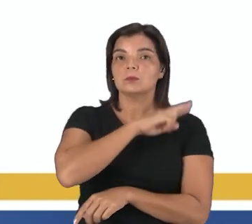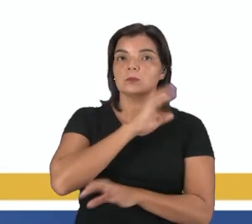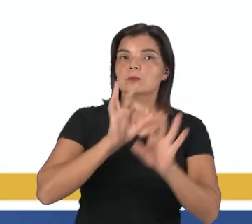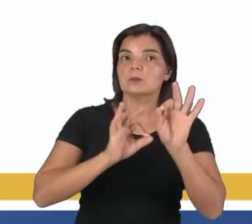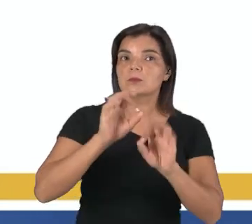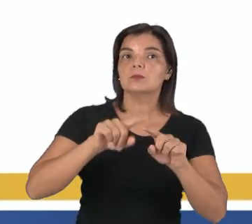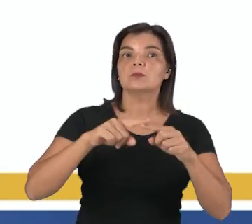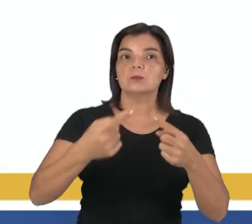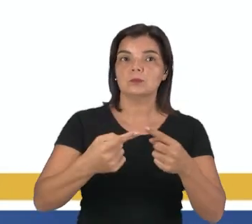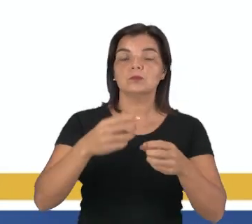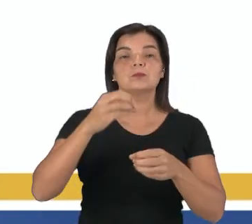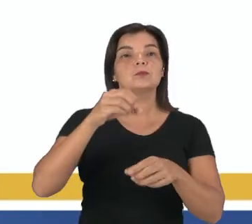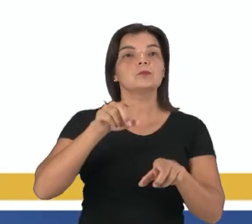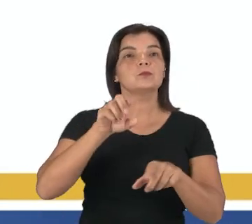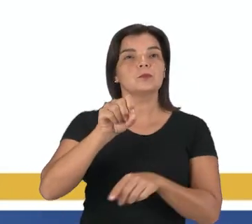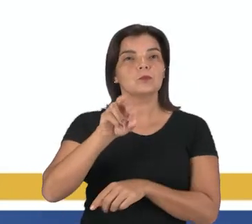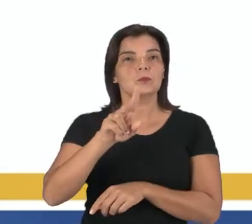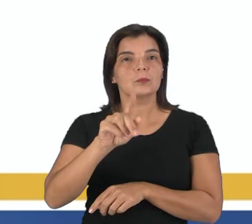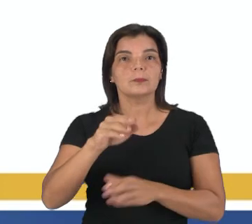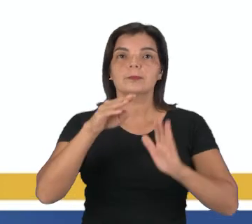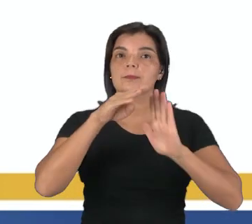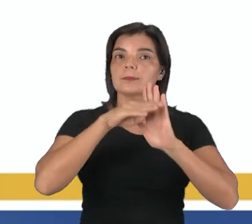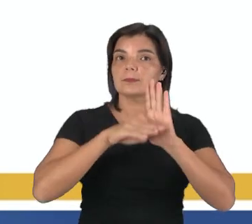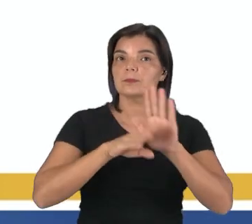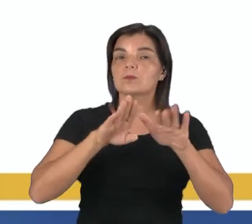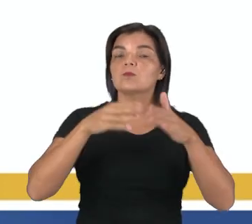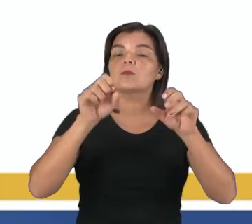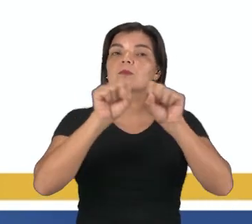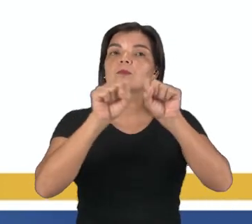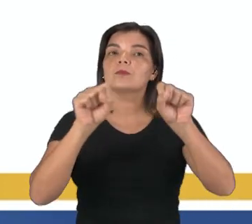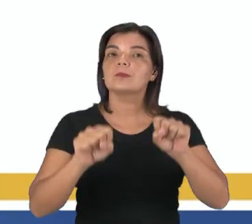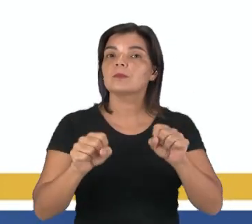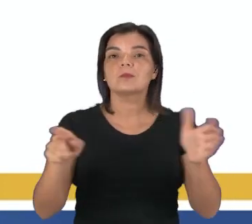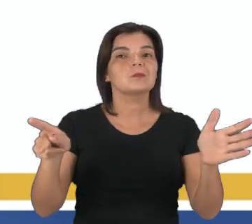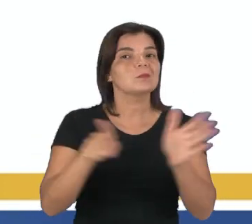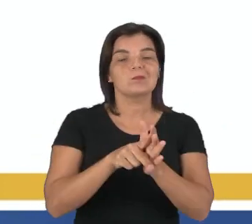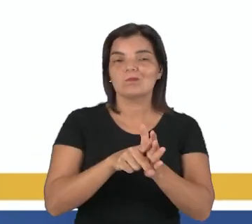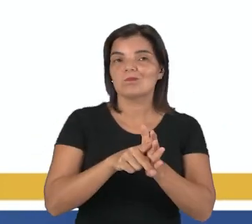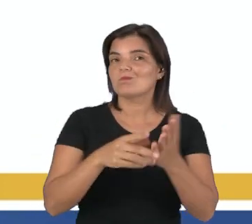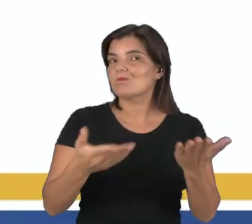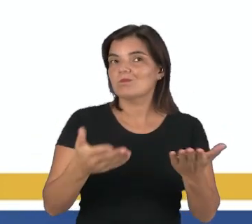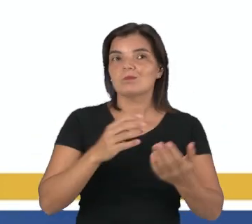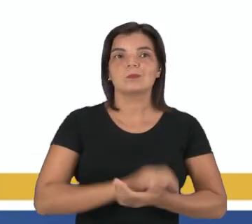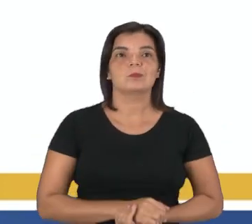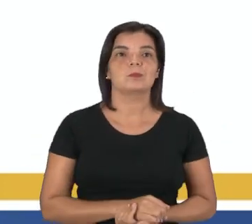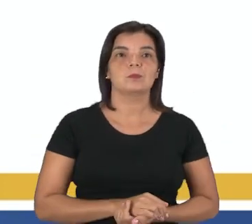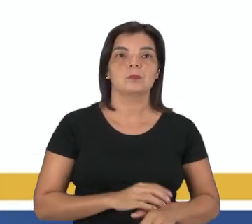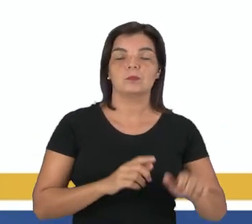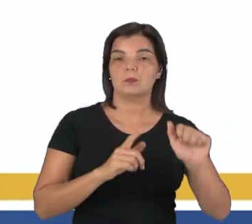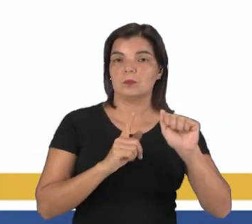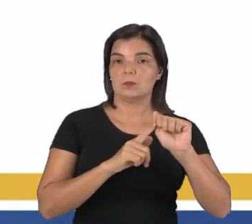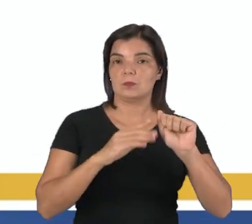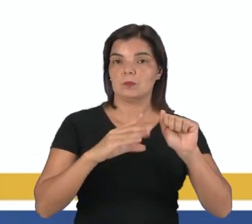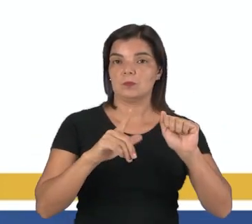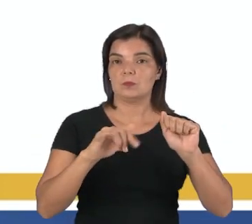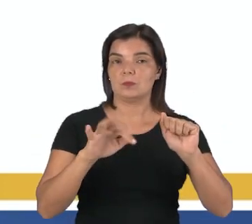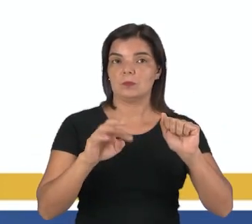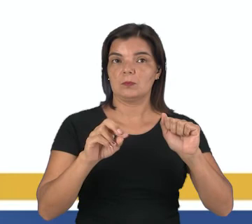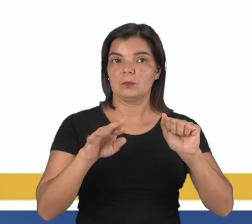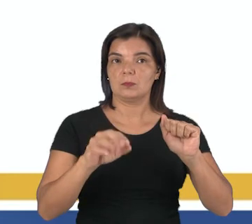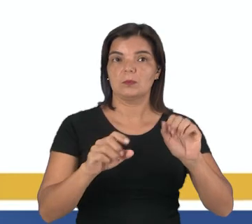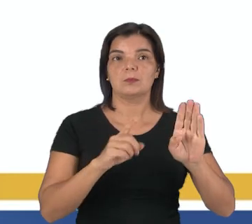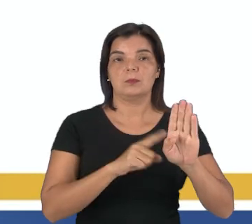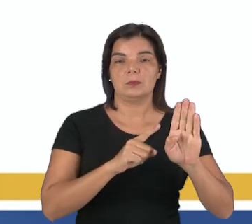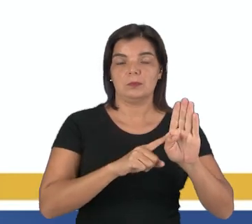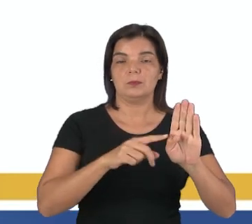pela reprodução. Dos órgãos listados abaixo, qual não faz parte desse sistema? Na letra A a gente tem